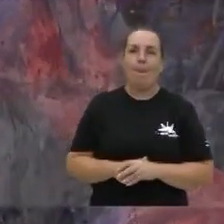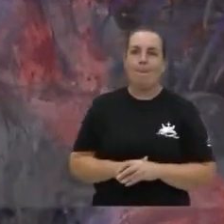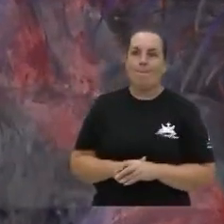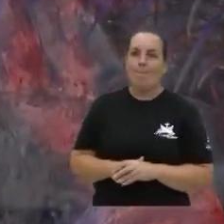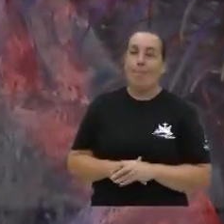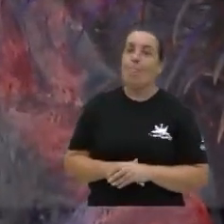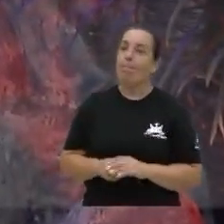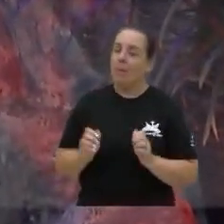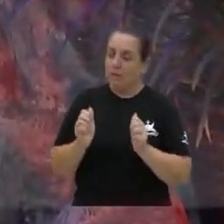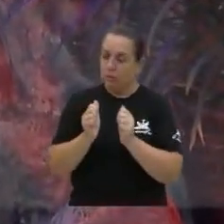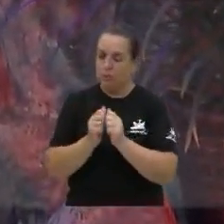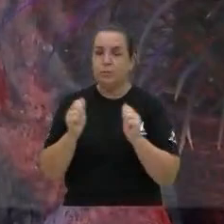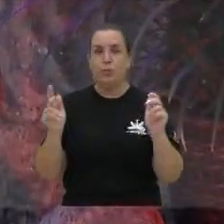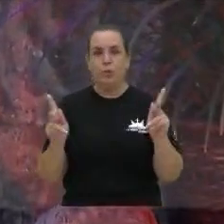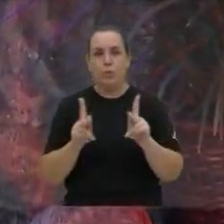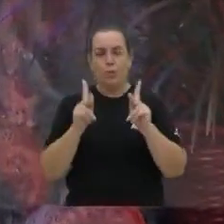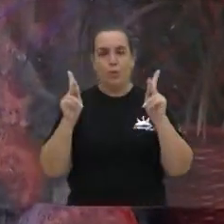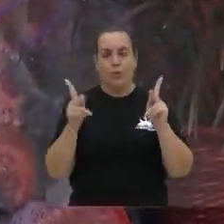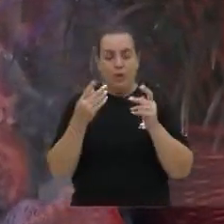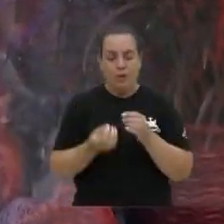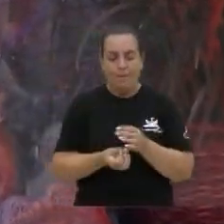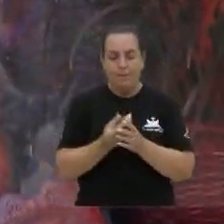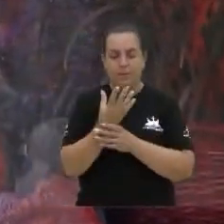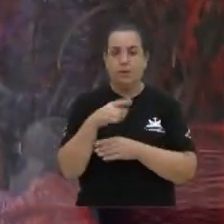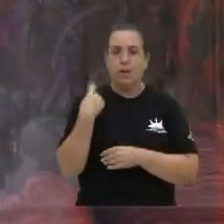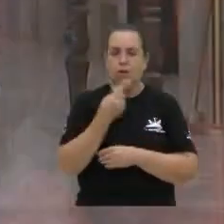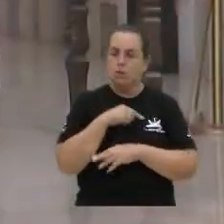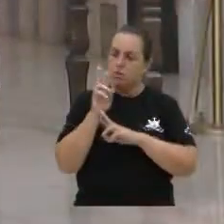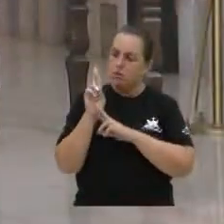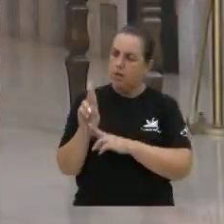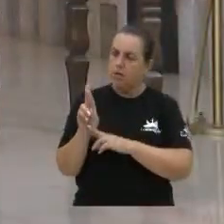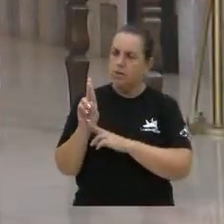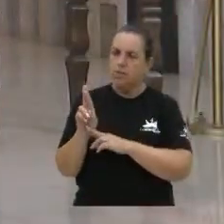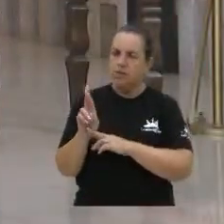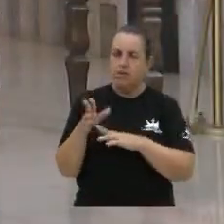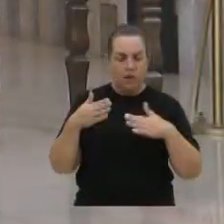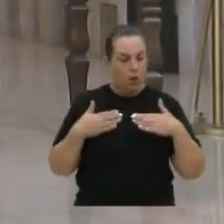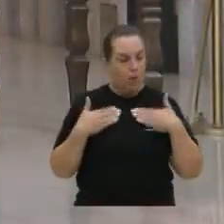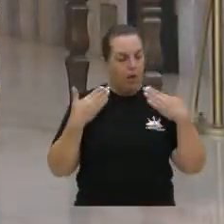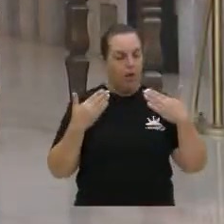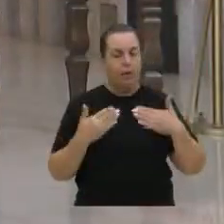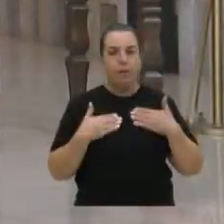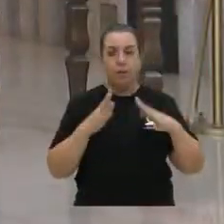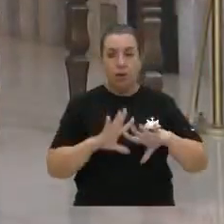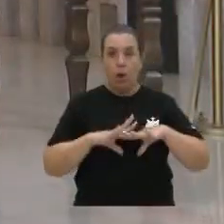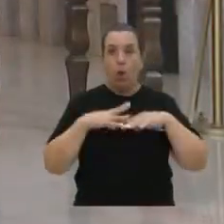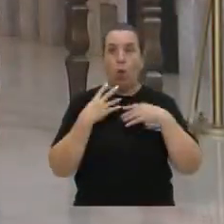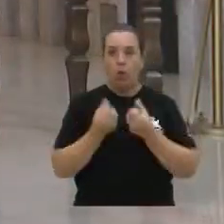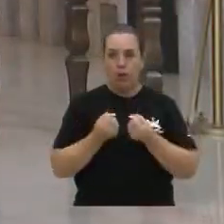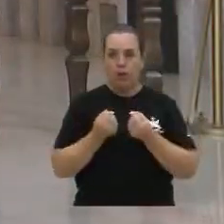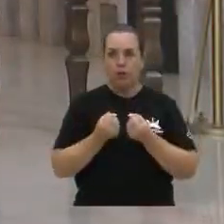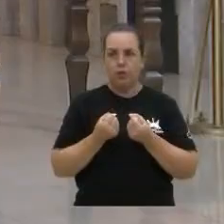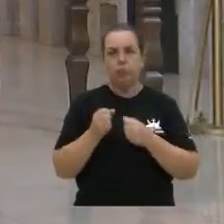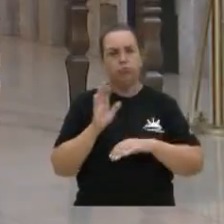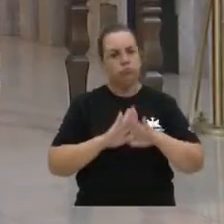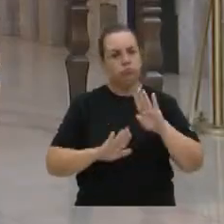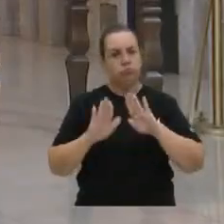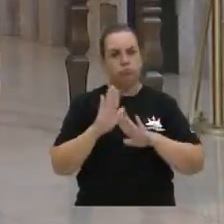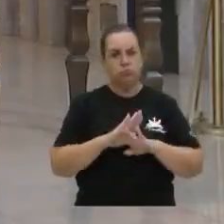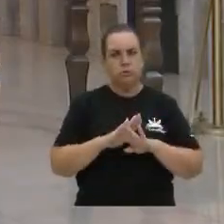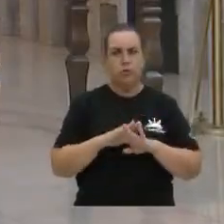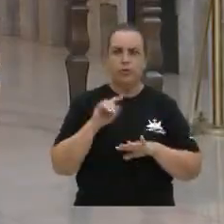Com a vitória, brotar em nós a esperança, o ânimo, a coragem. Talvez seja o